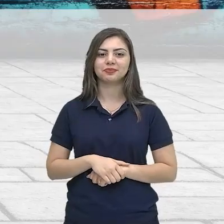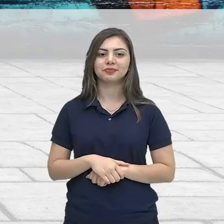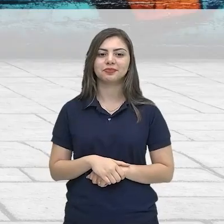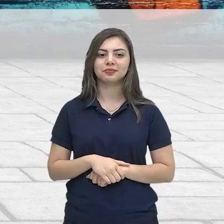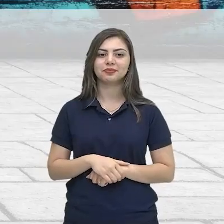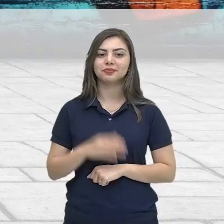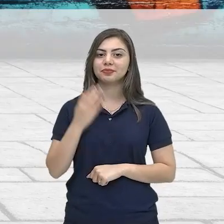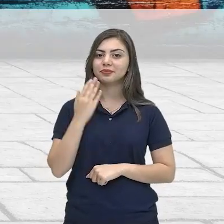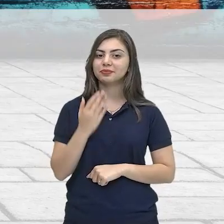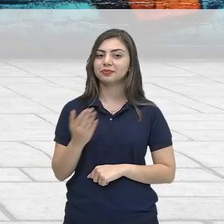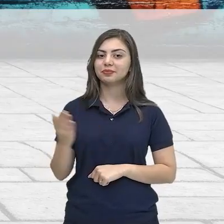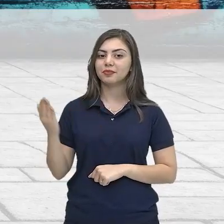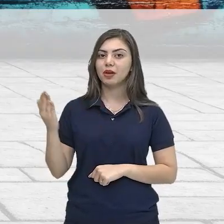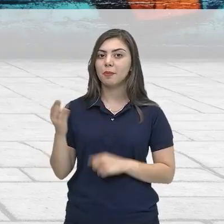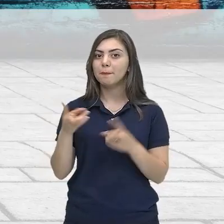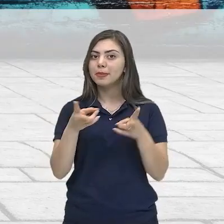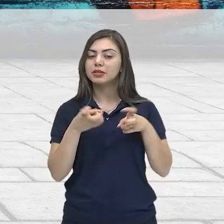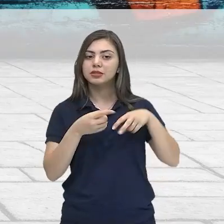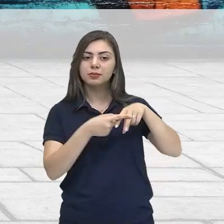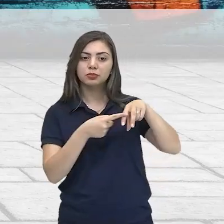Ao joelho.